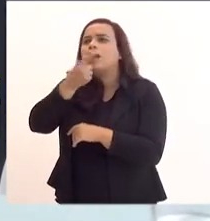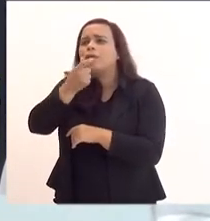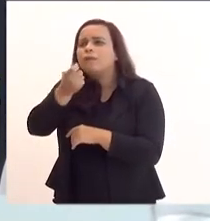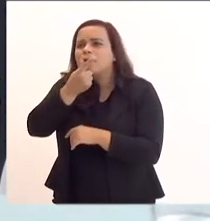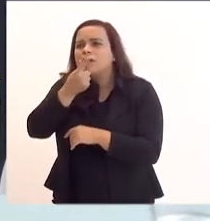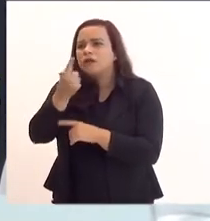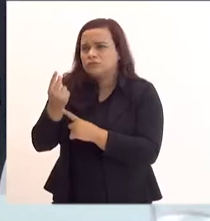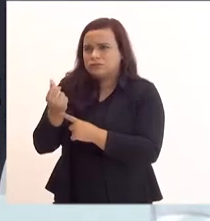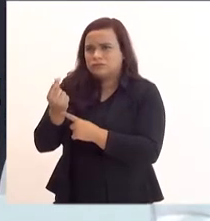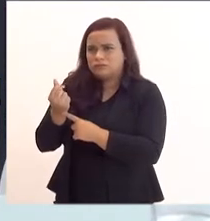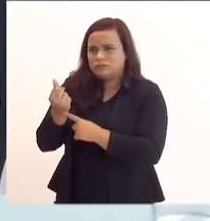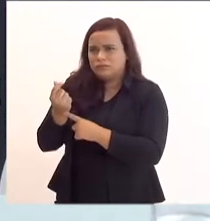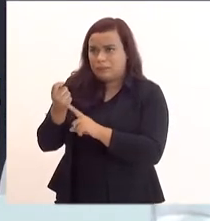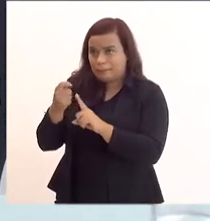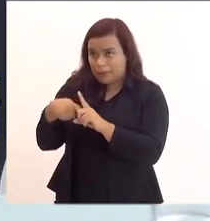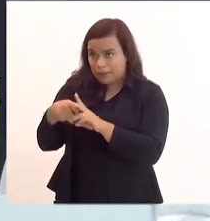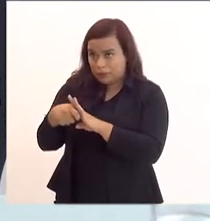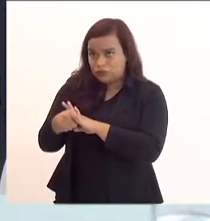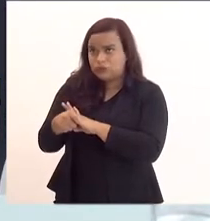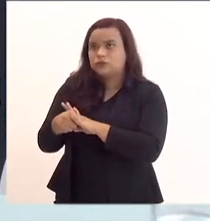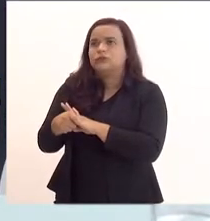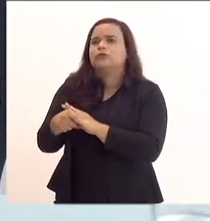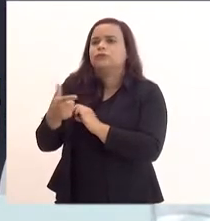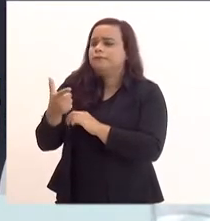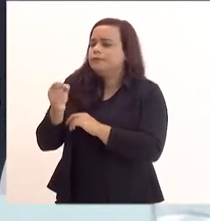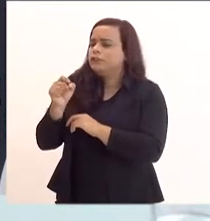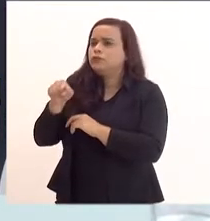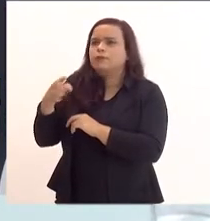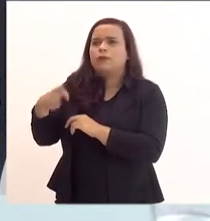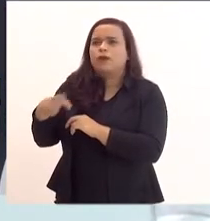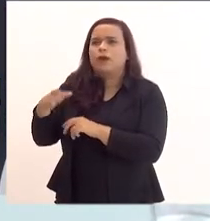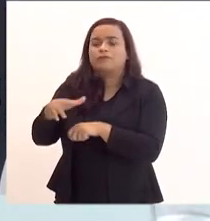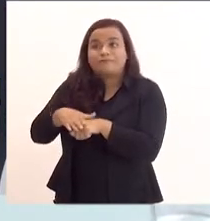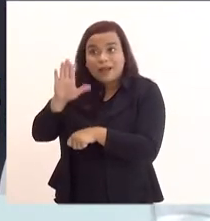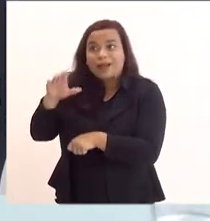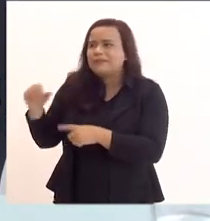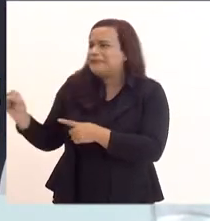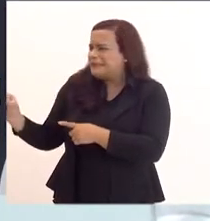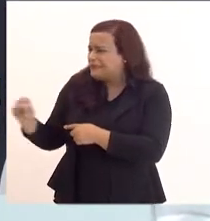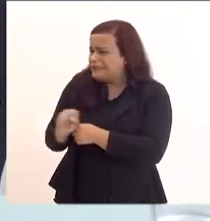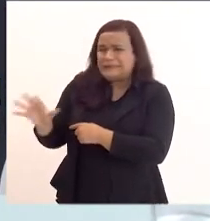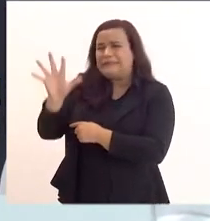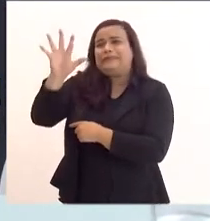superior mensalmente a mais de R$20 mil.